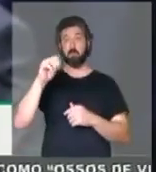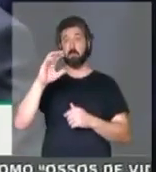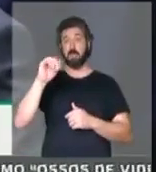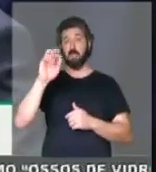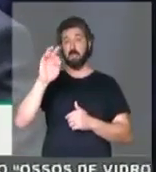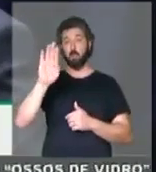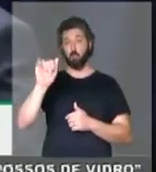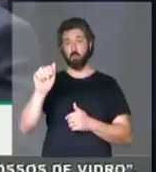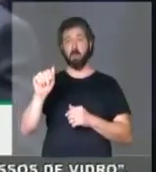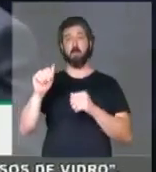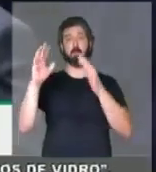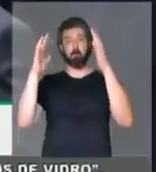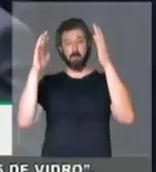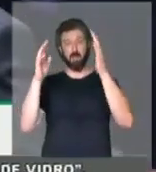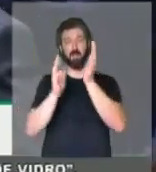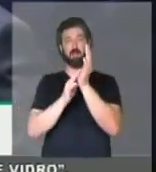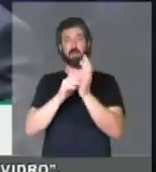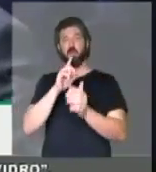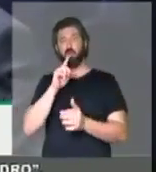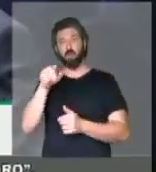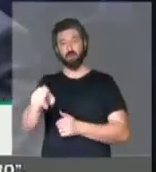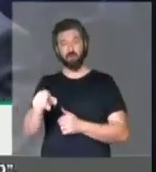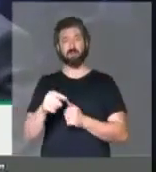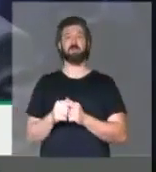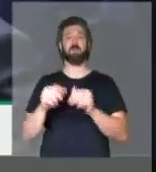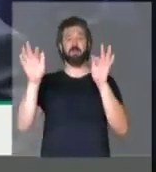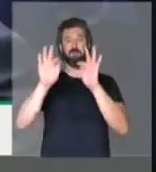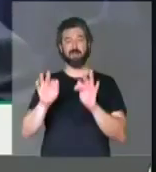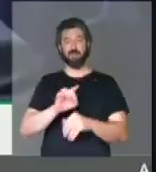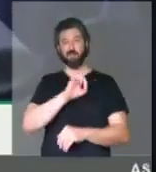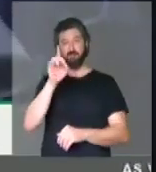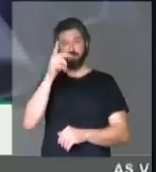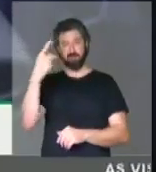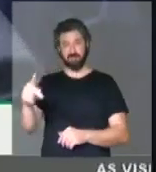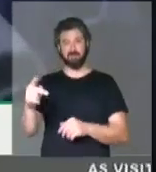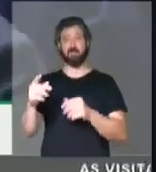Pacatuba, feliz aniversário, muito sucesso e sejam muito felizes. Obrigado, senhor presidente.